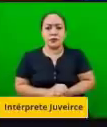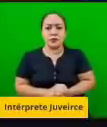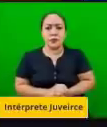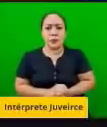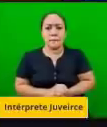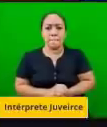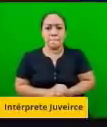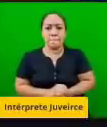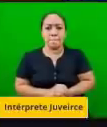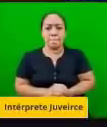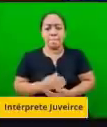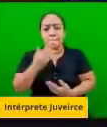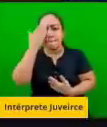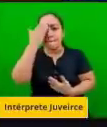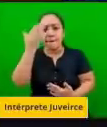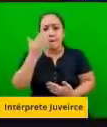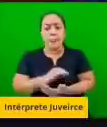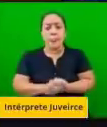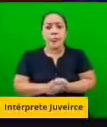Obrigado.